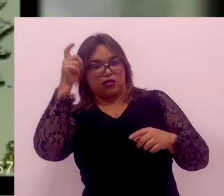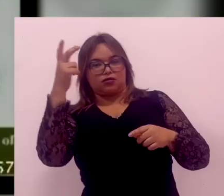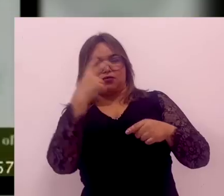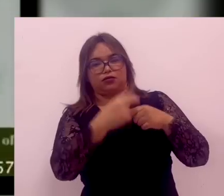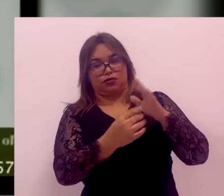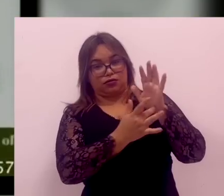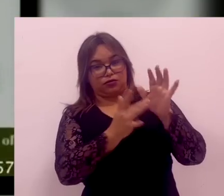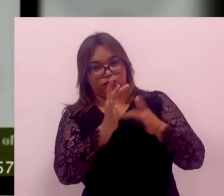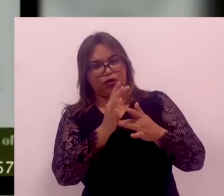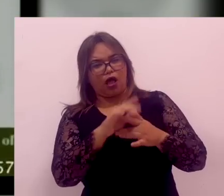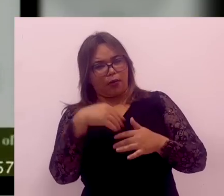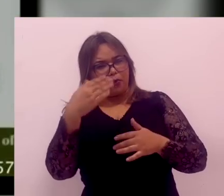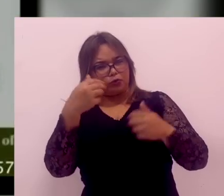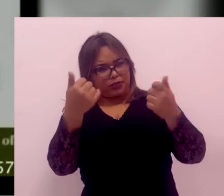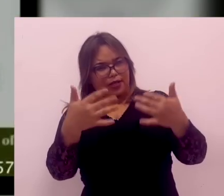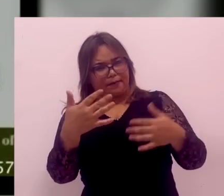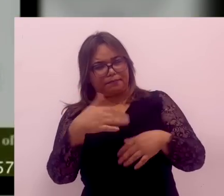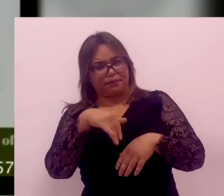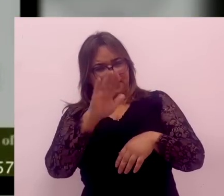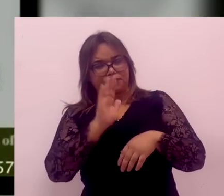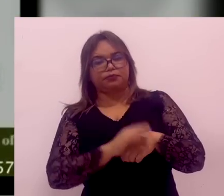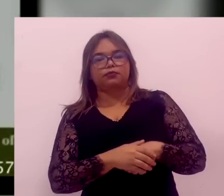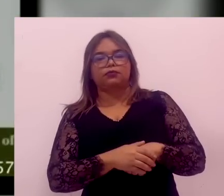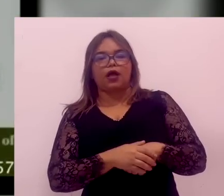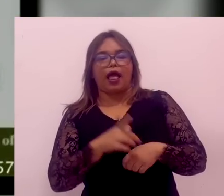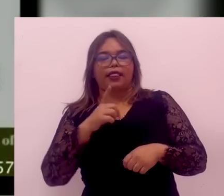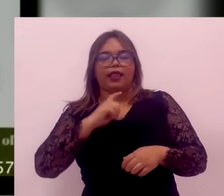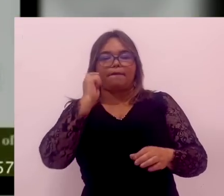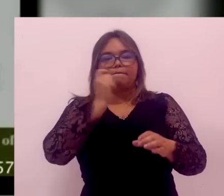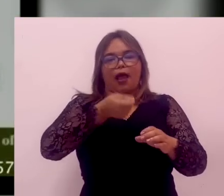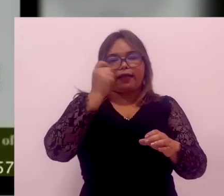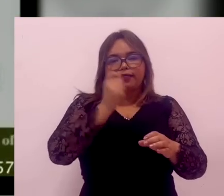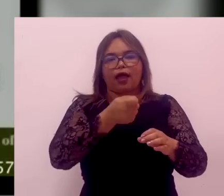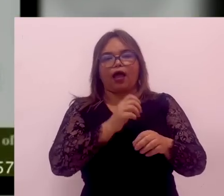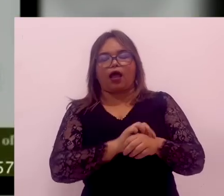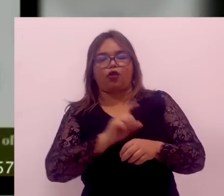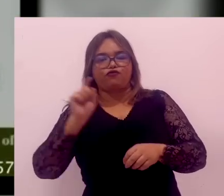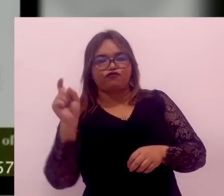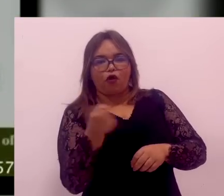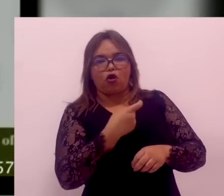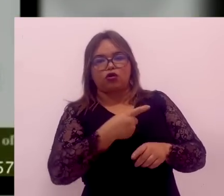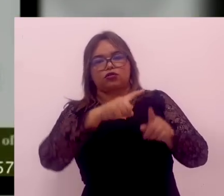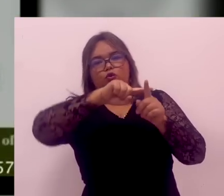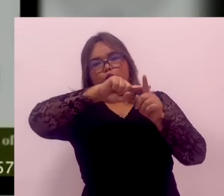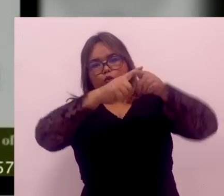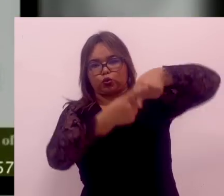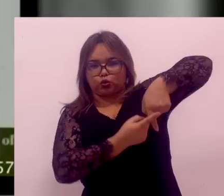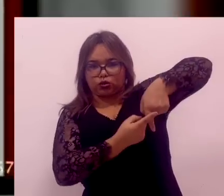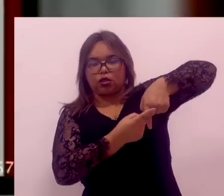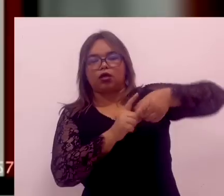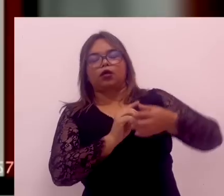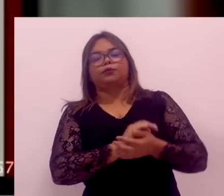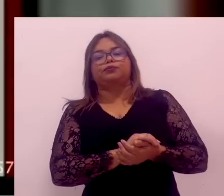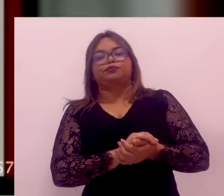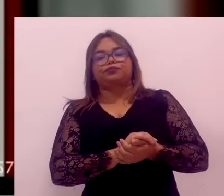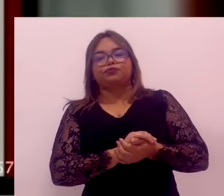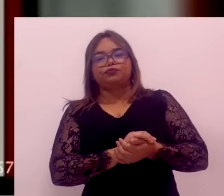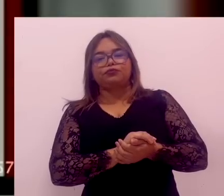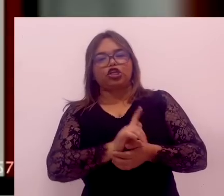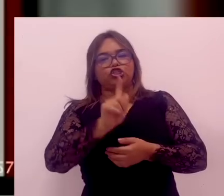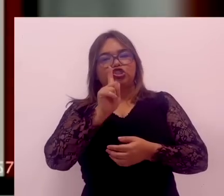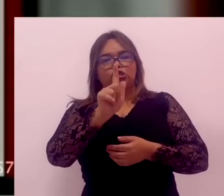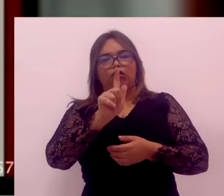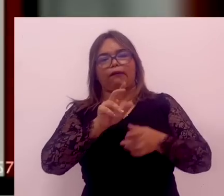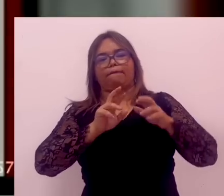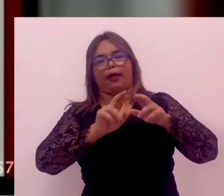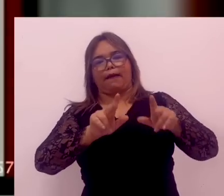martelos e foices e cruz de cabeça para baixo, e Gs e todos os tipos de coisas interessantes. O sol, a lua,